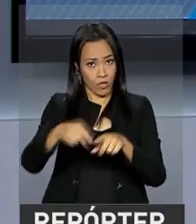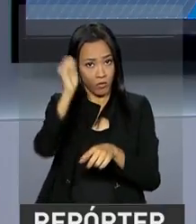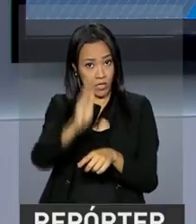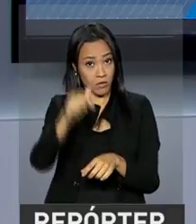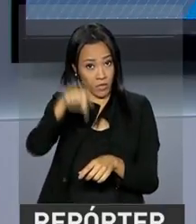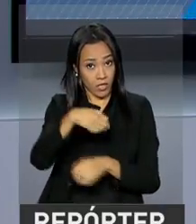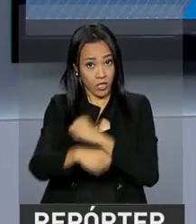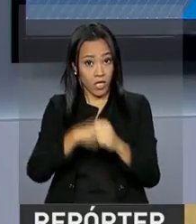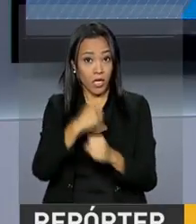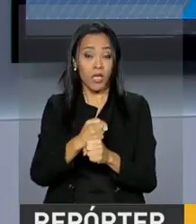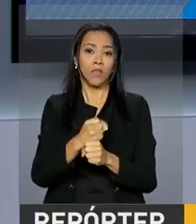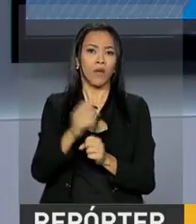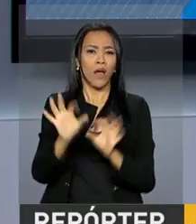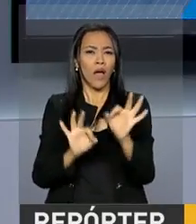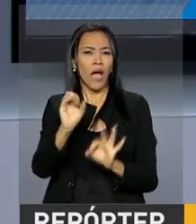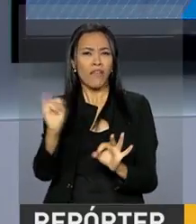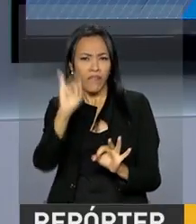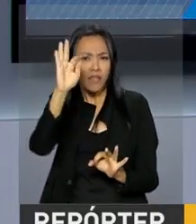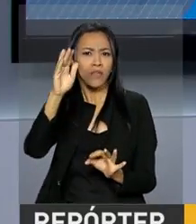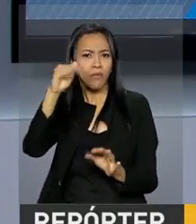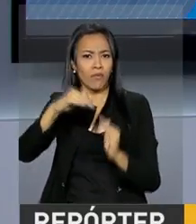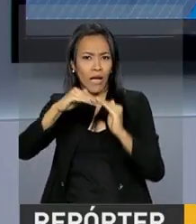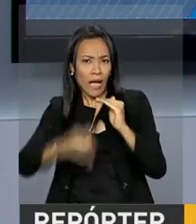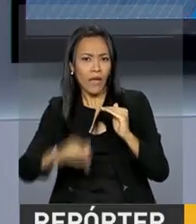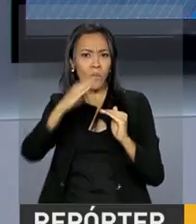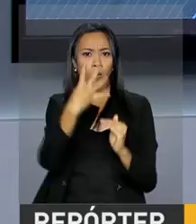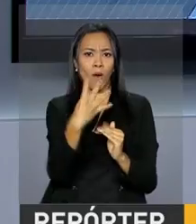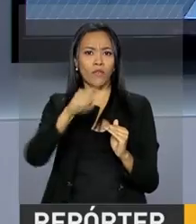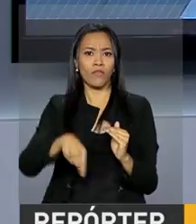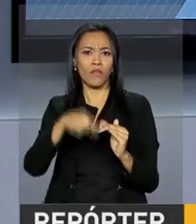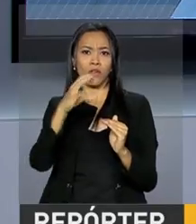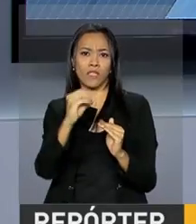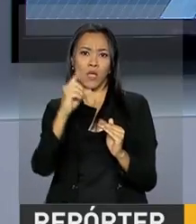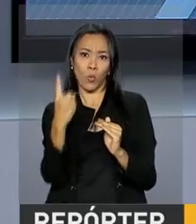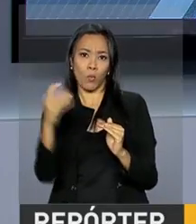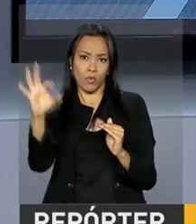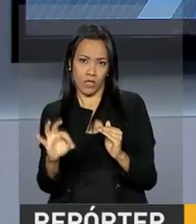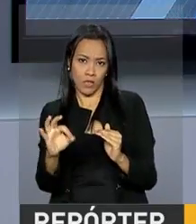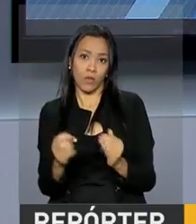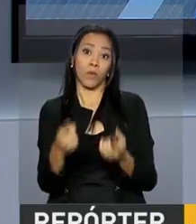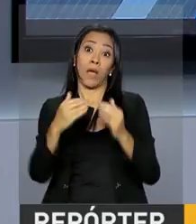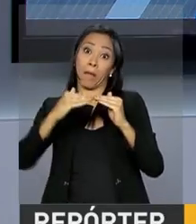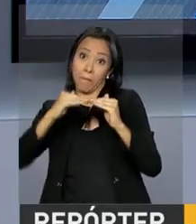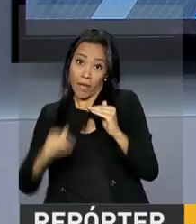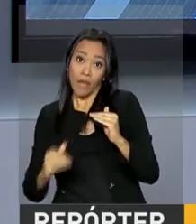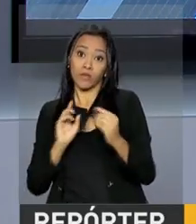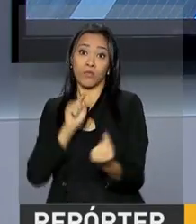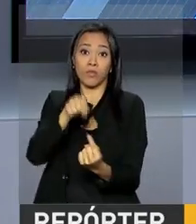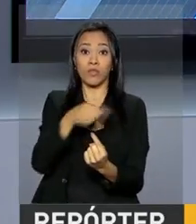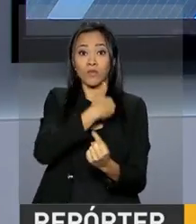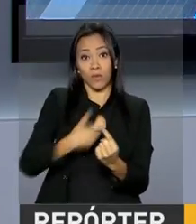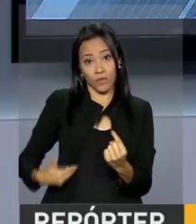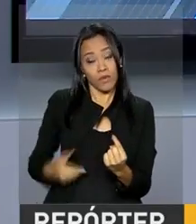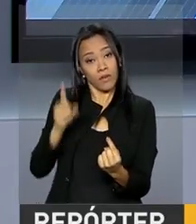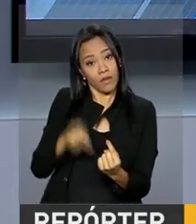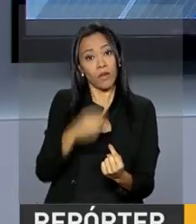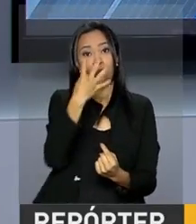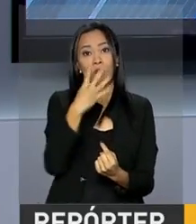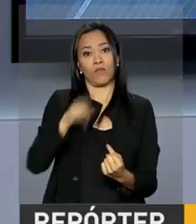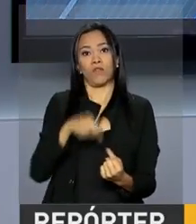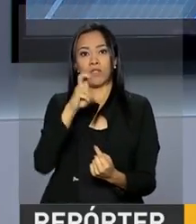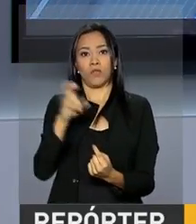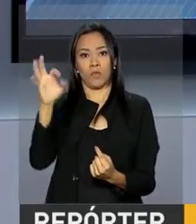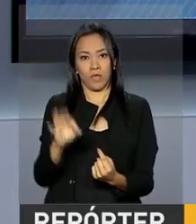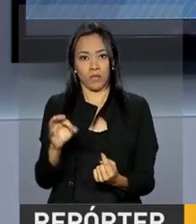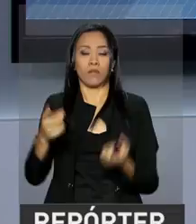estimativa para a inflação oficial caiu pra 4,01 por cento abaixo do centro da meta que é de 4 6 por cento